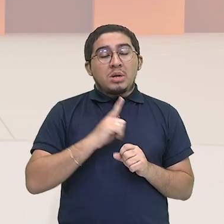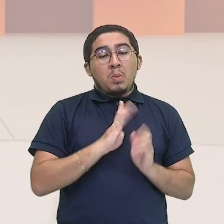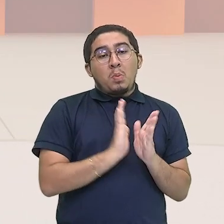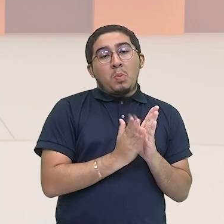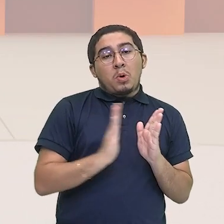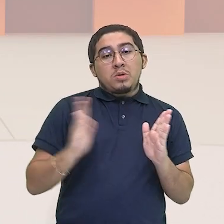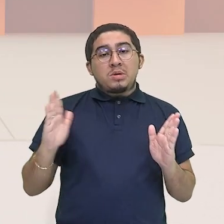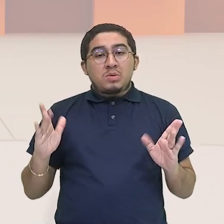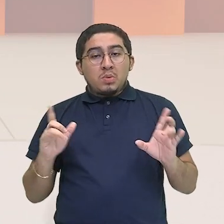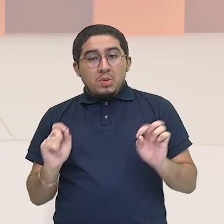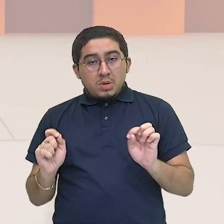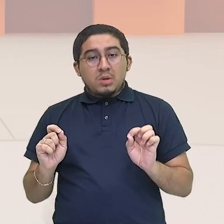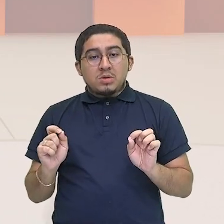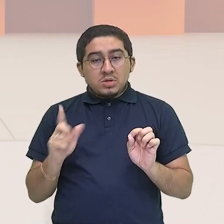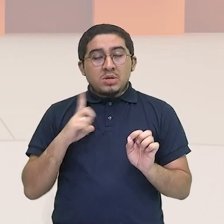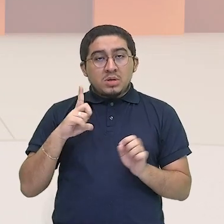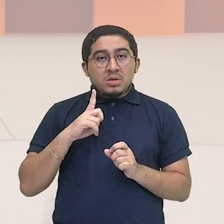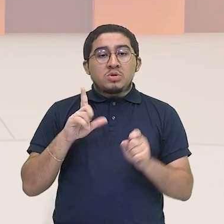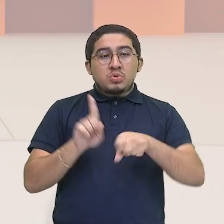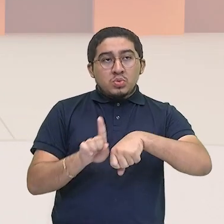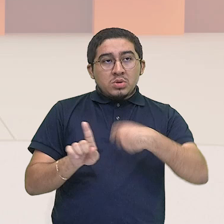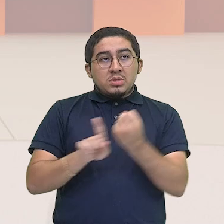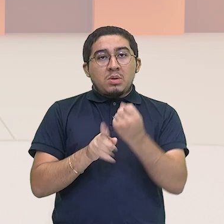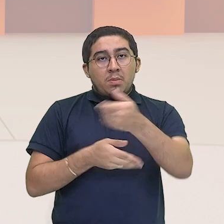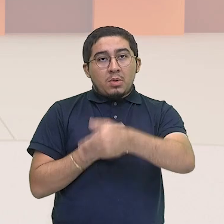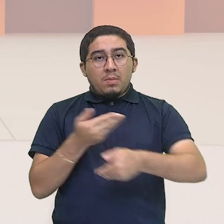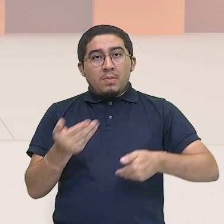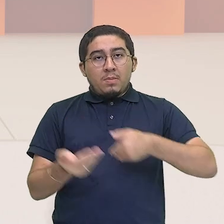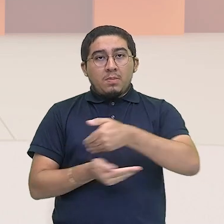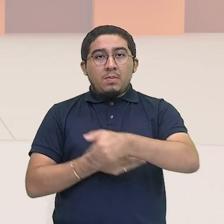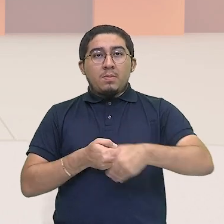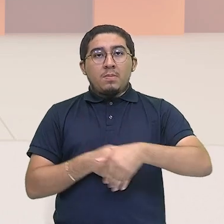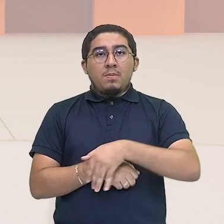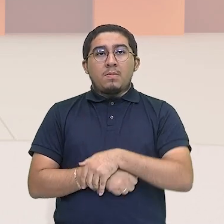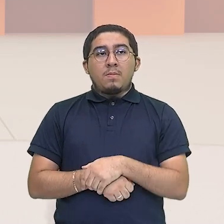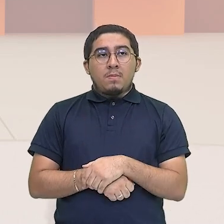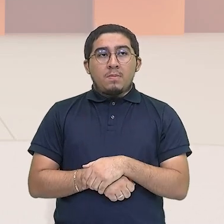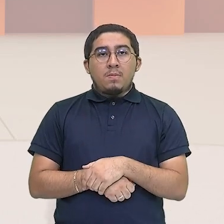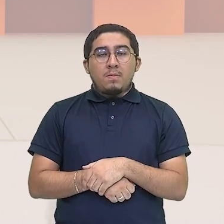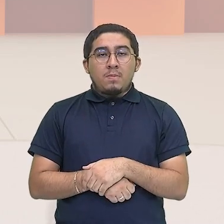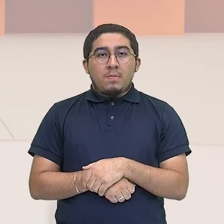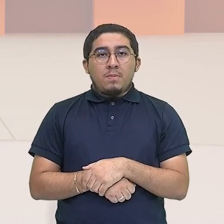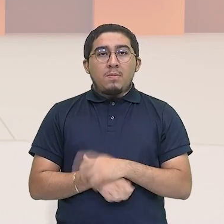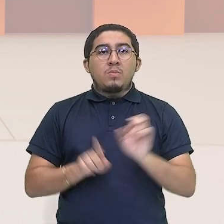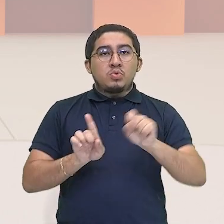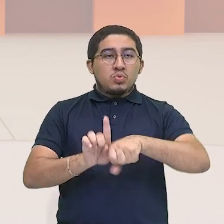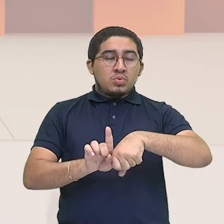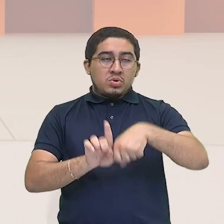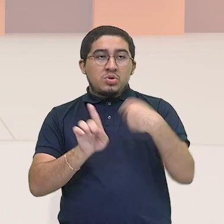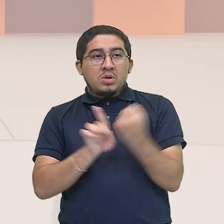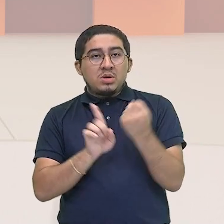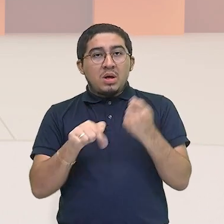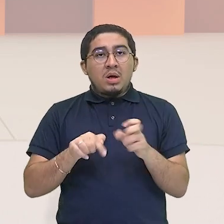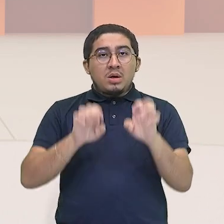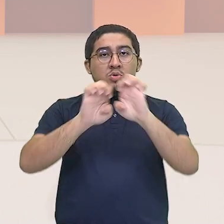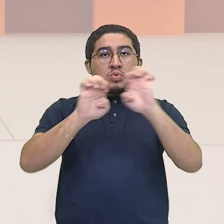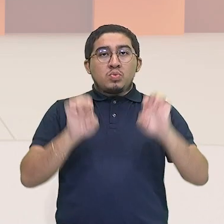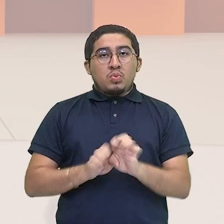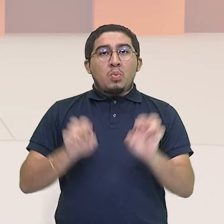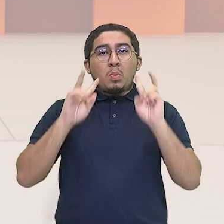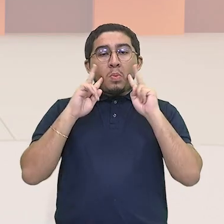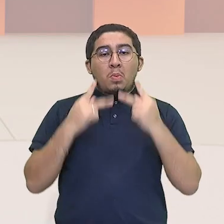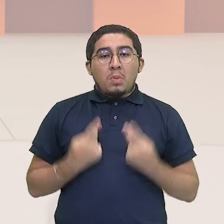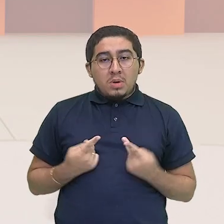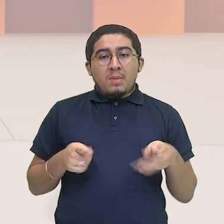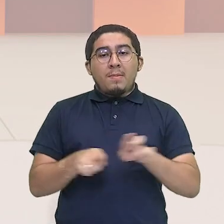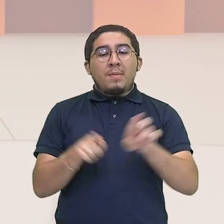socialização, né? A sociedade é uma construção humana, mas o ser humano também é fruto,